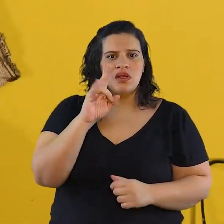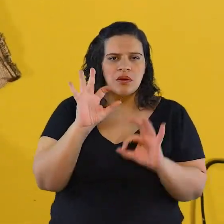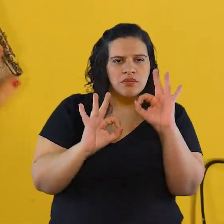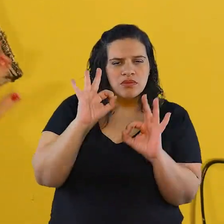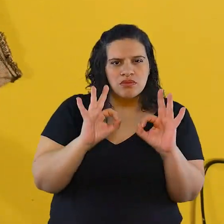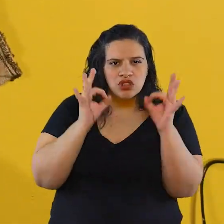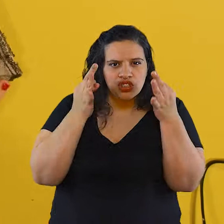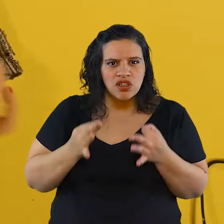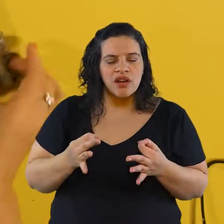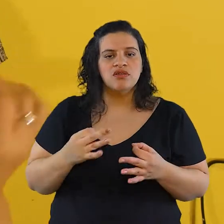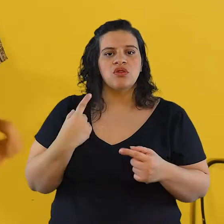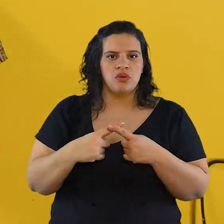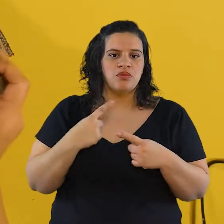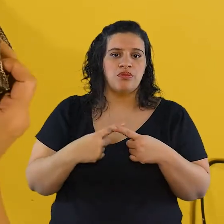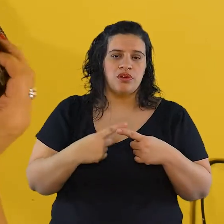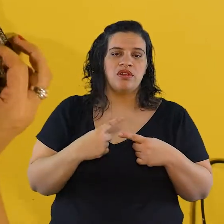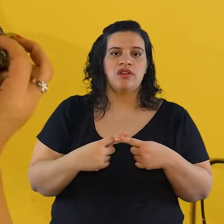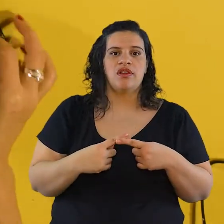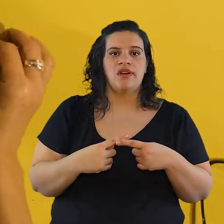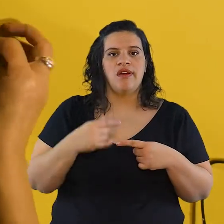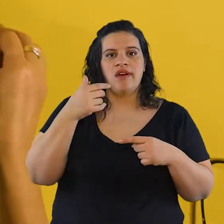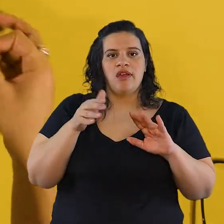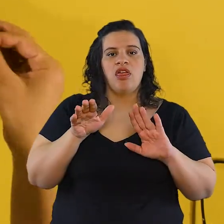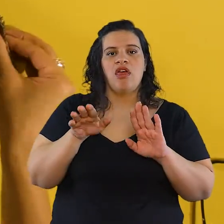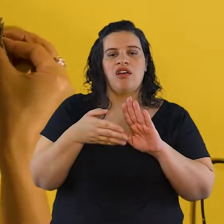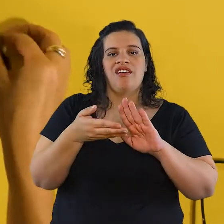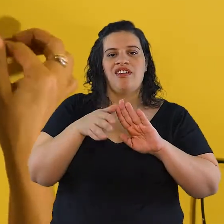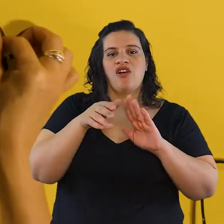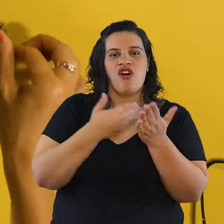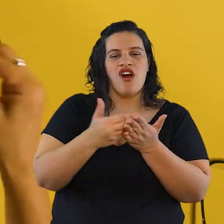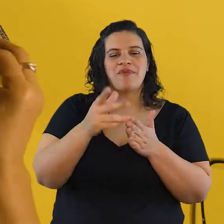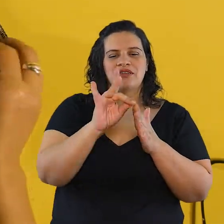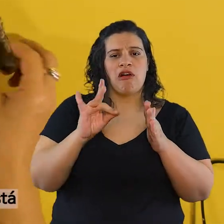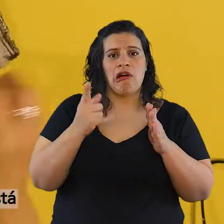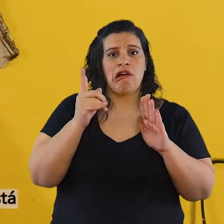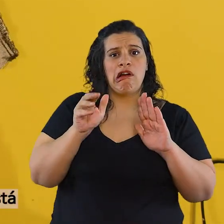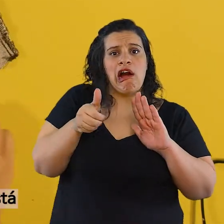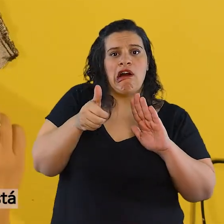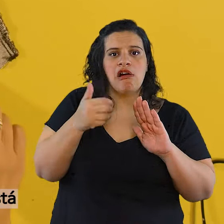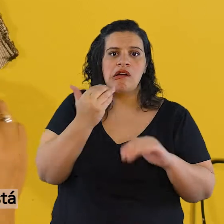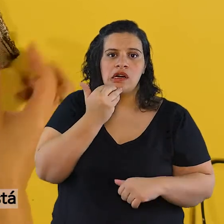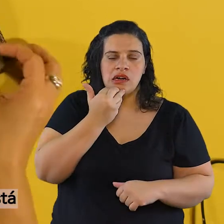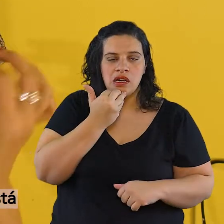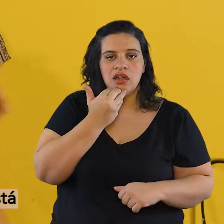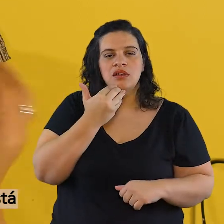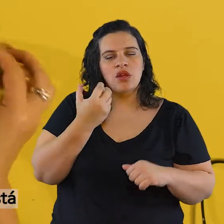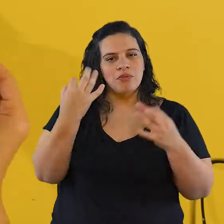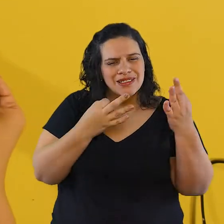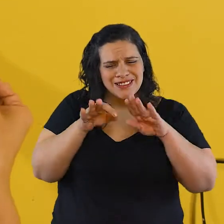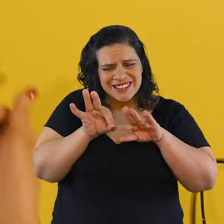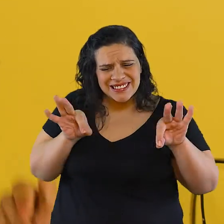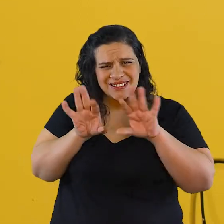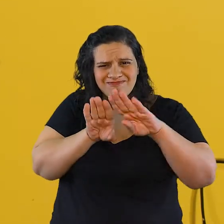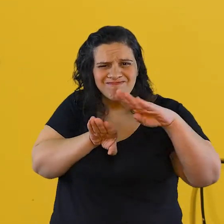de sempre ajeitar direitinho, porque é bem fácil a gente, por exemplo, começar a colar e aí ver que tá